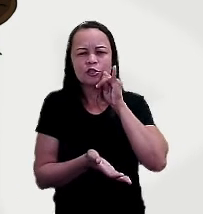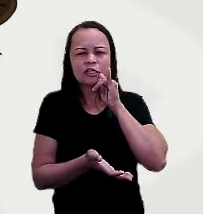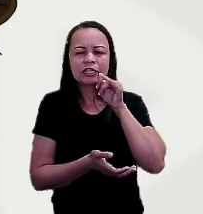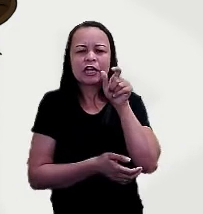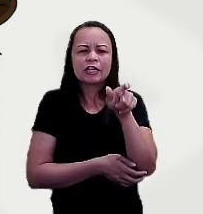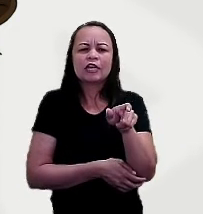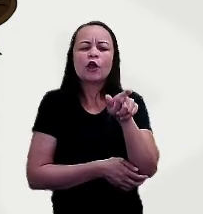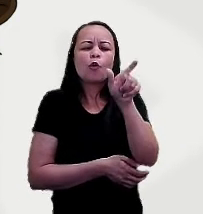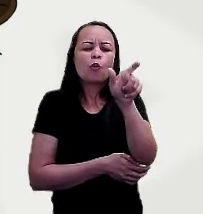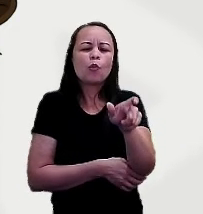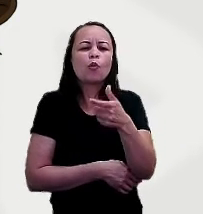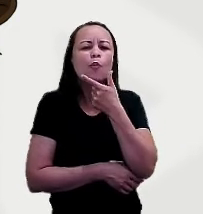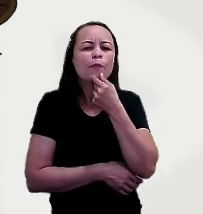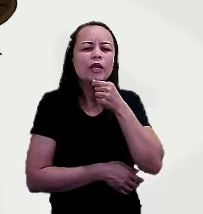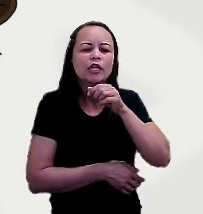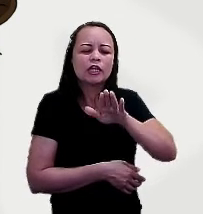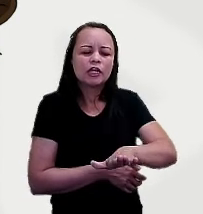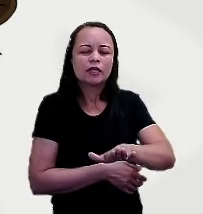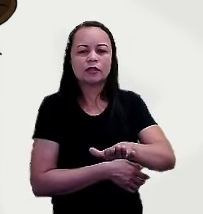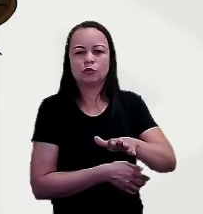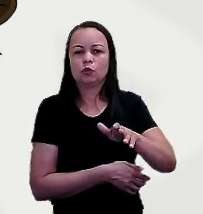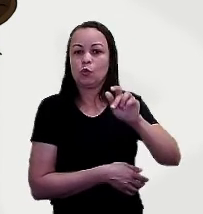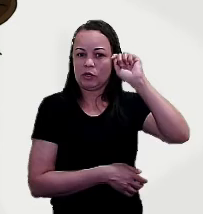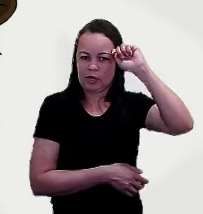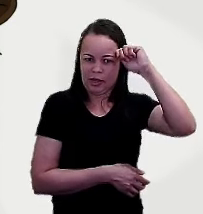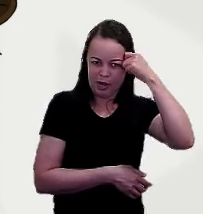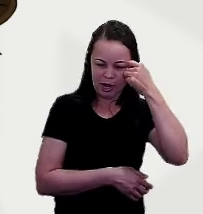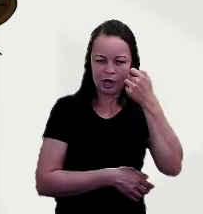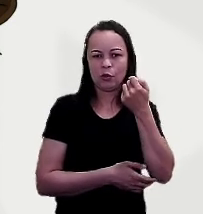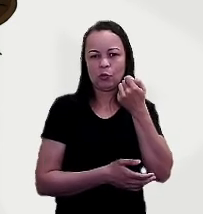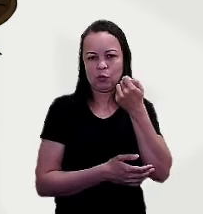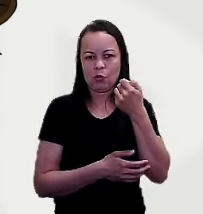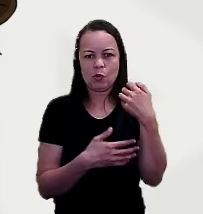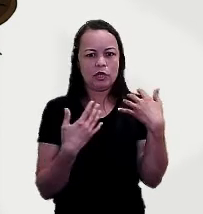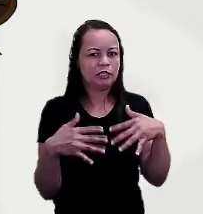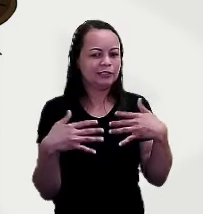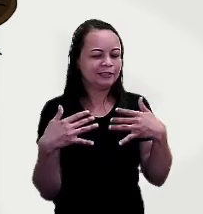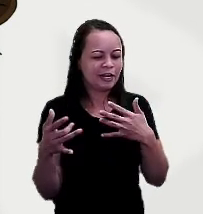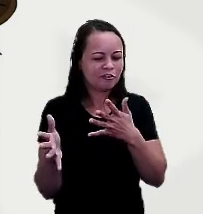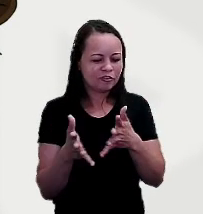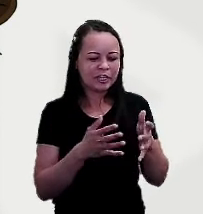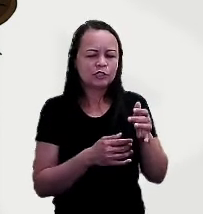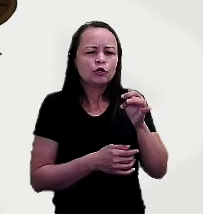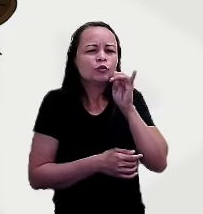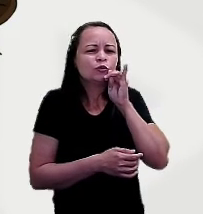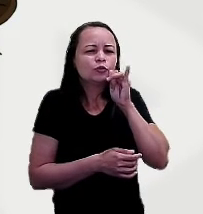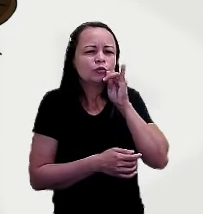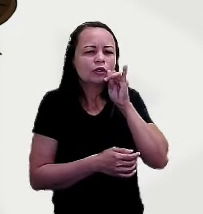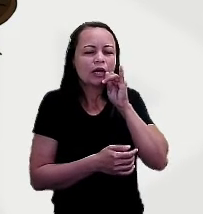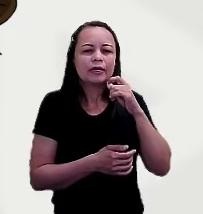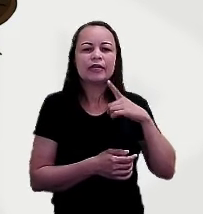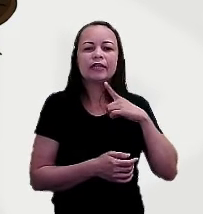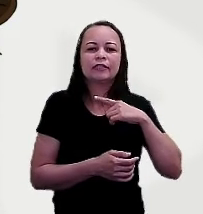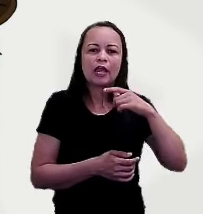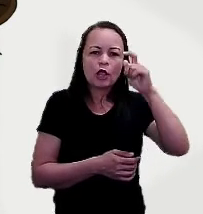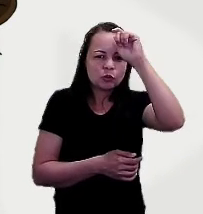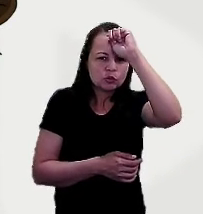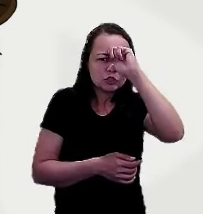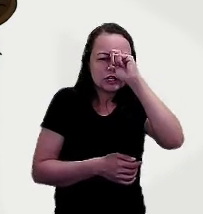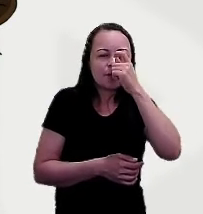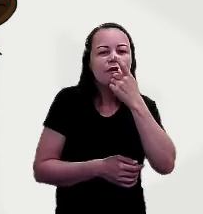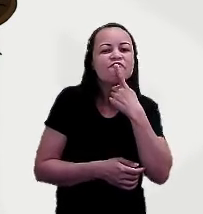menino negro e travesso, que fuma cachimbo e carrega uma carapuça vermelha,